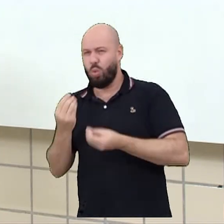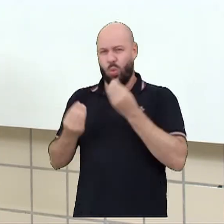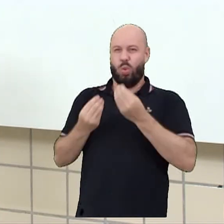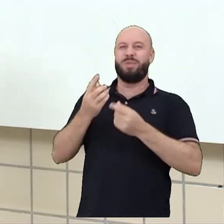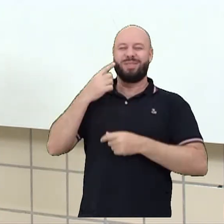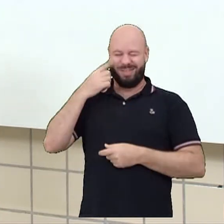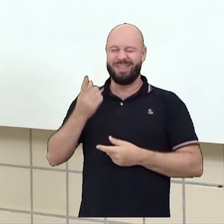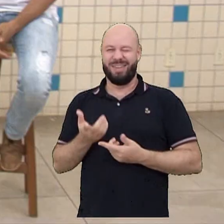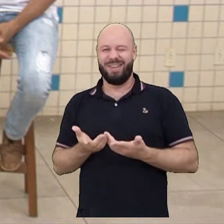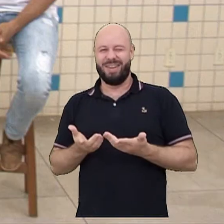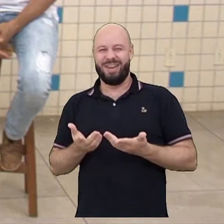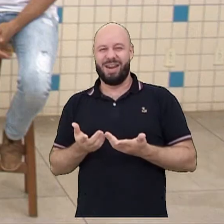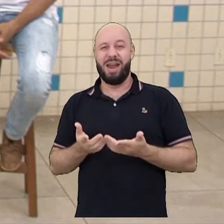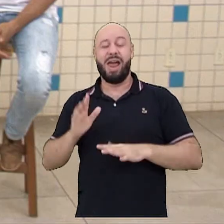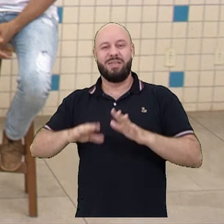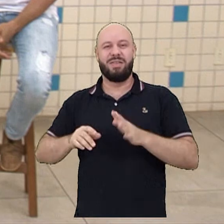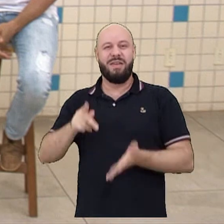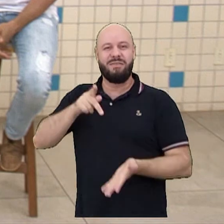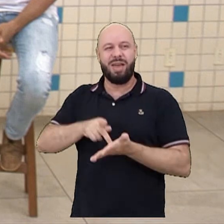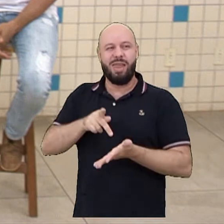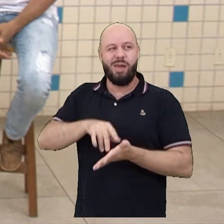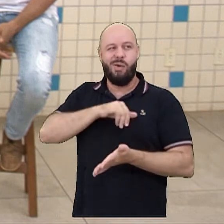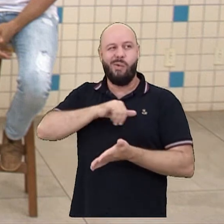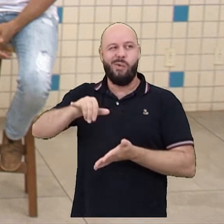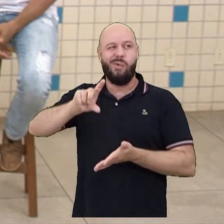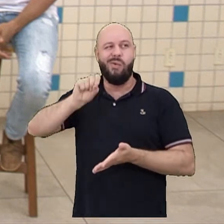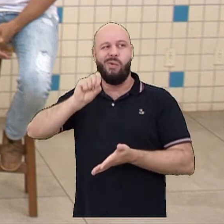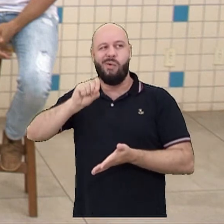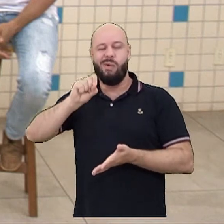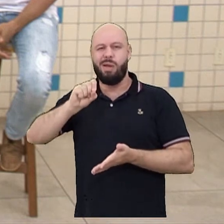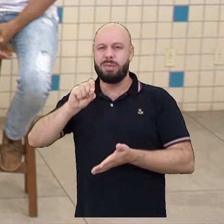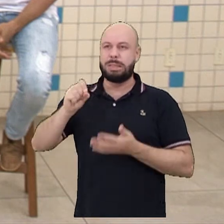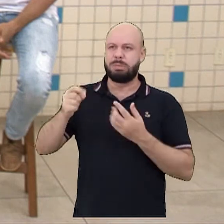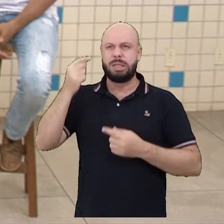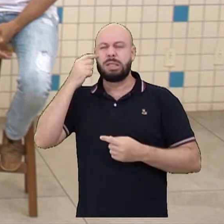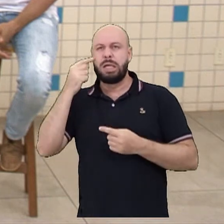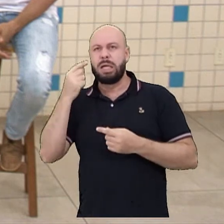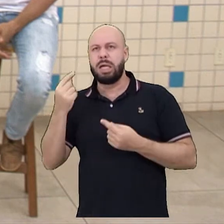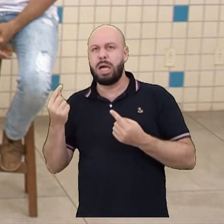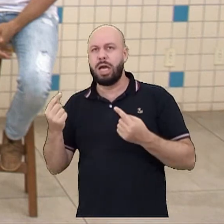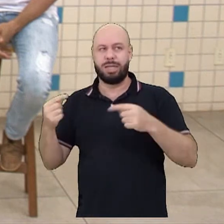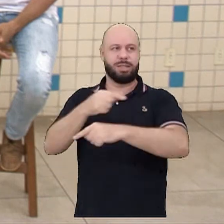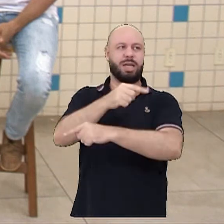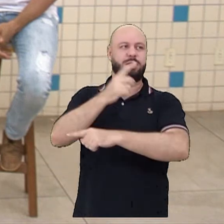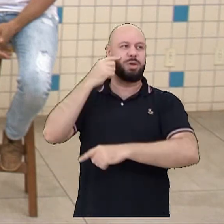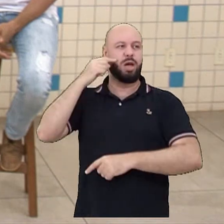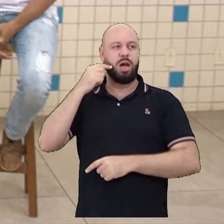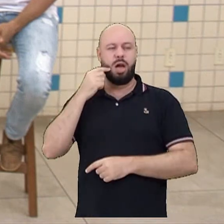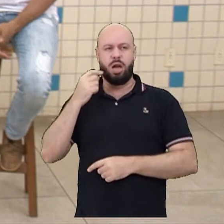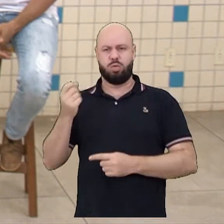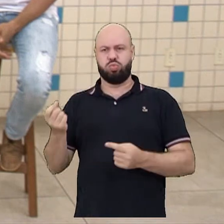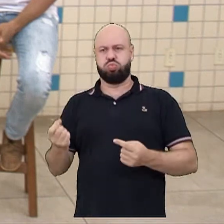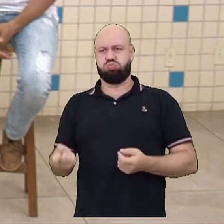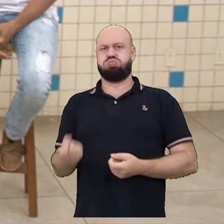assim? É algo que na verdade, dá uma certa ideia de oposição, de contraste nessa oração, não é